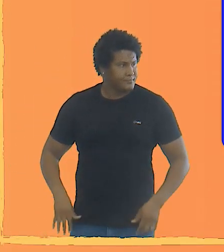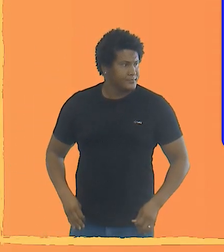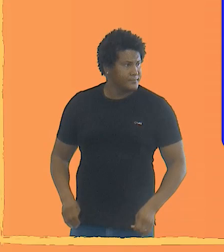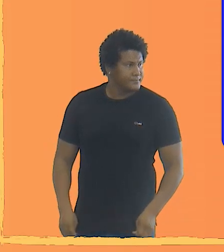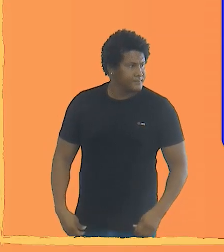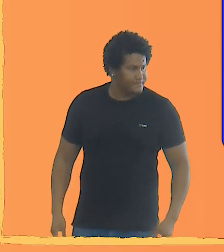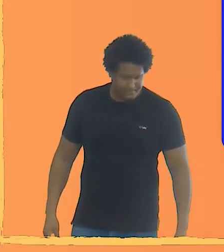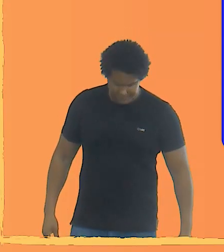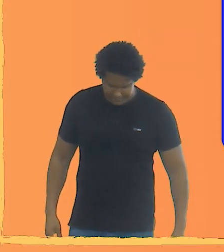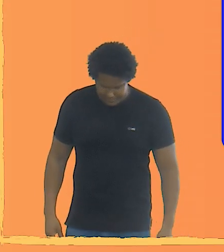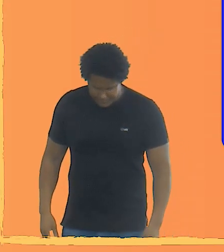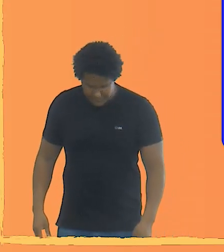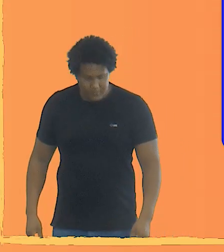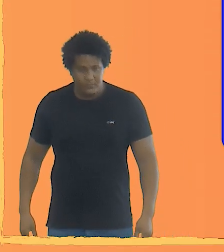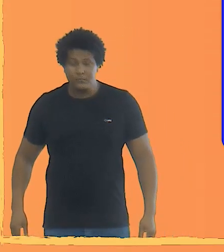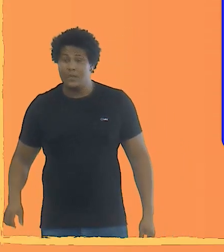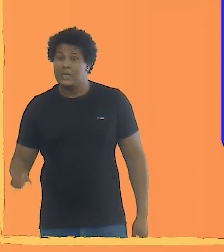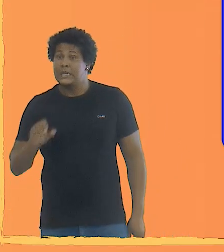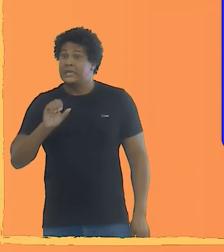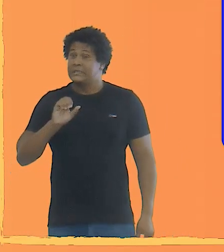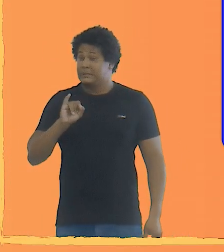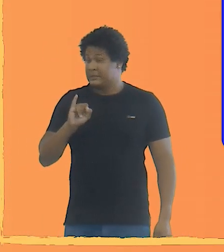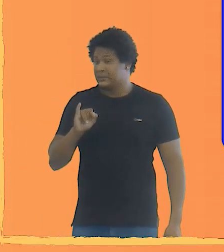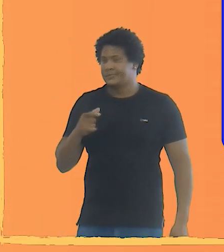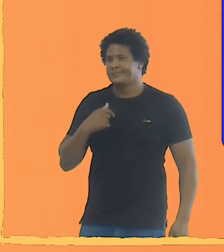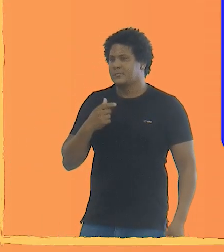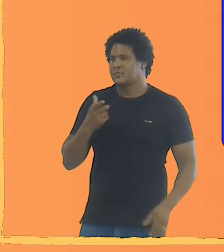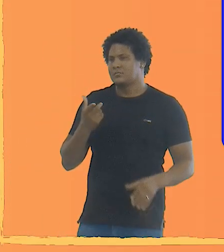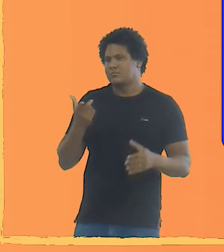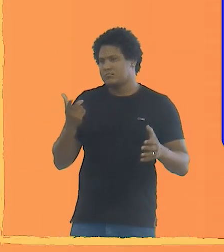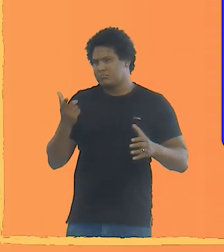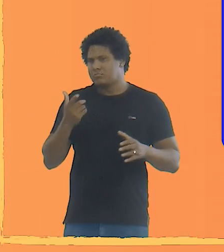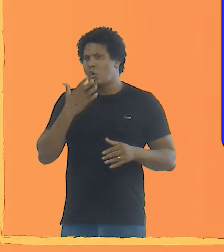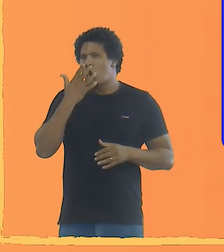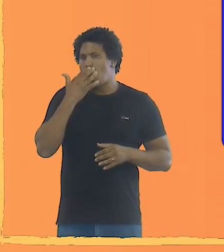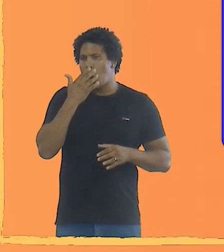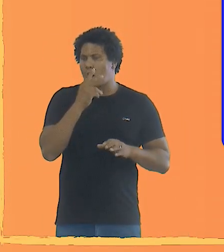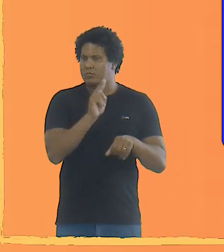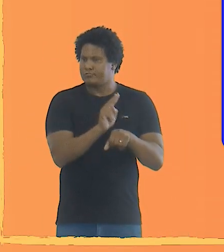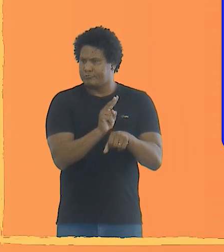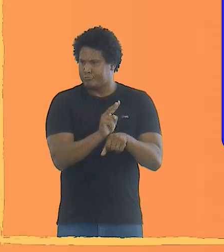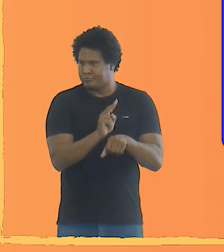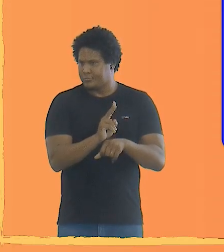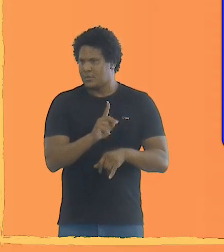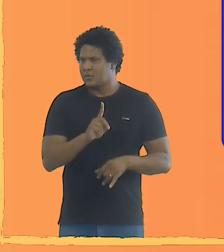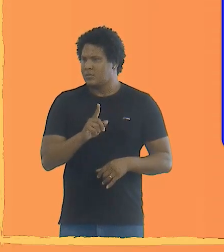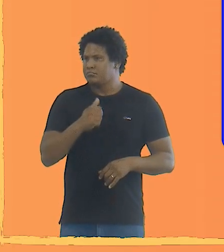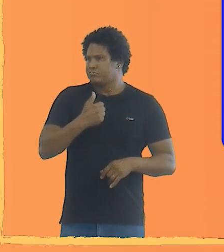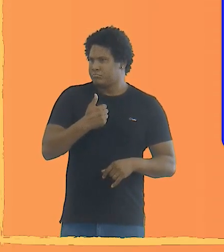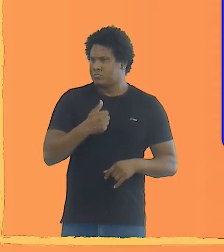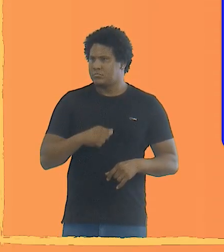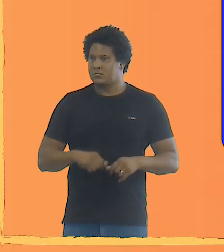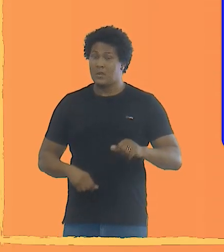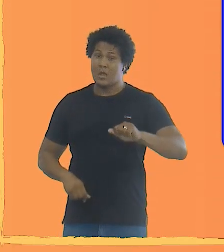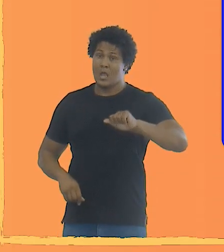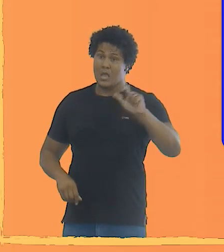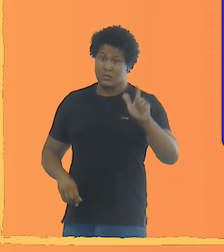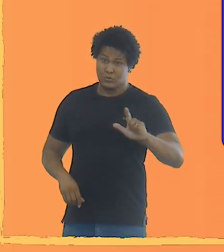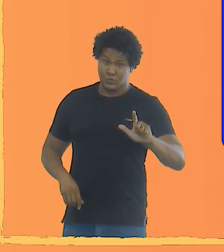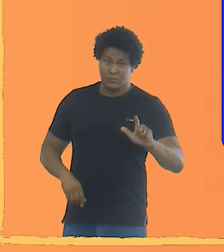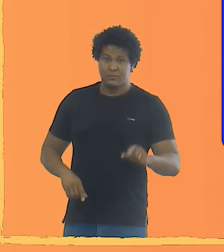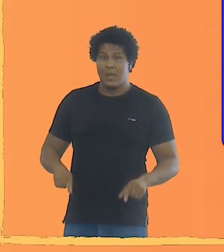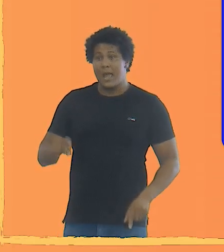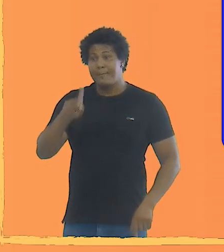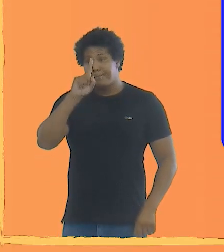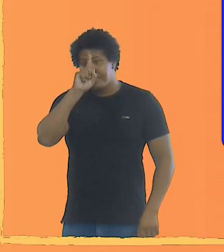maneira é o seguinte: se eu for usar uma cor primária, quais são as cores primárias? O azul, o amarelo